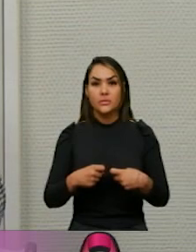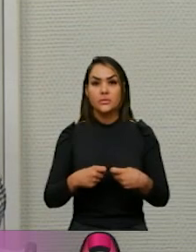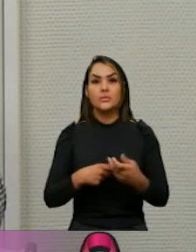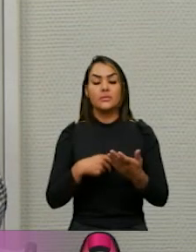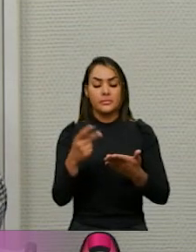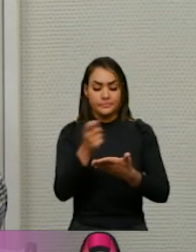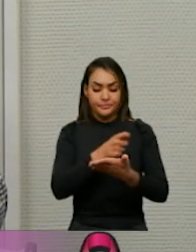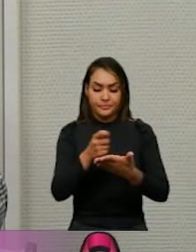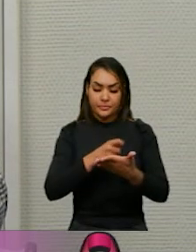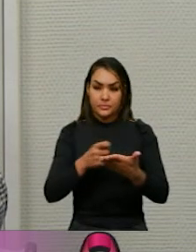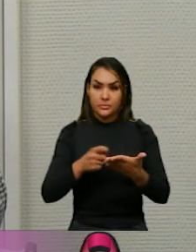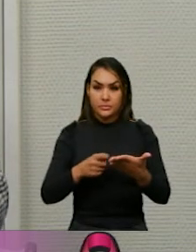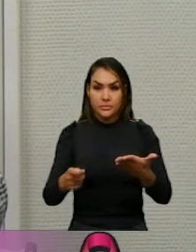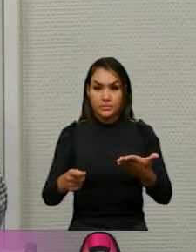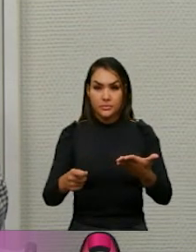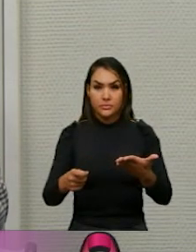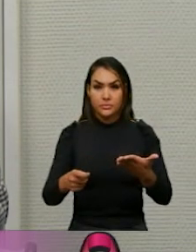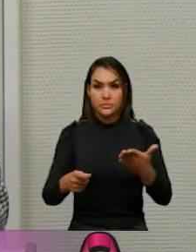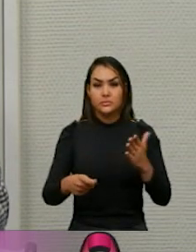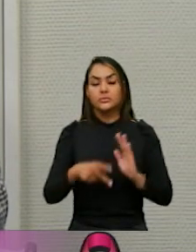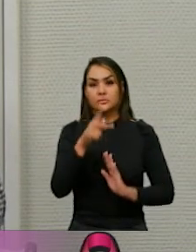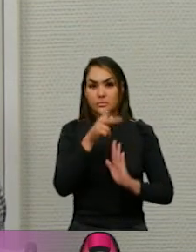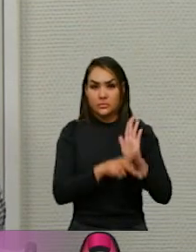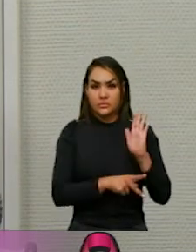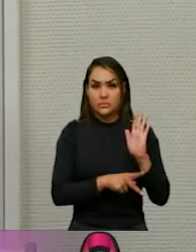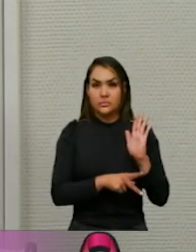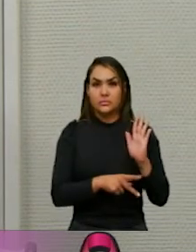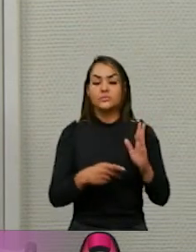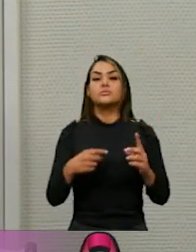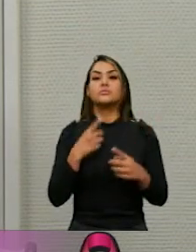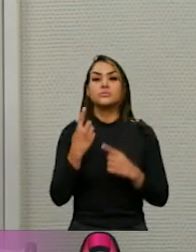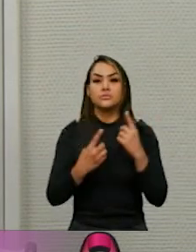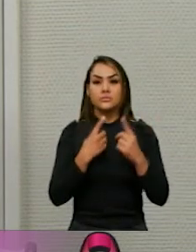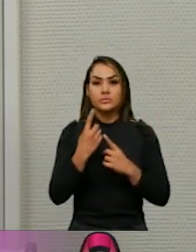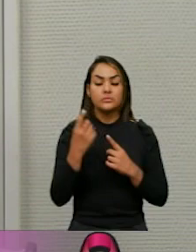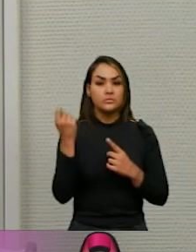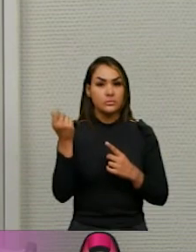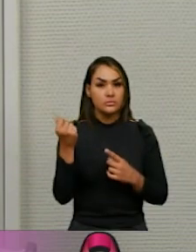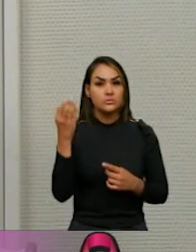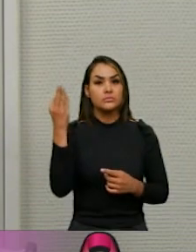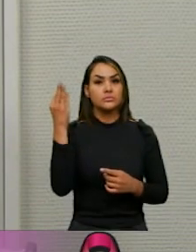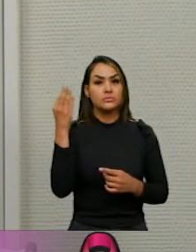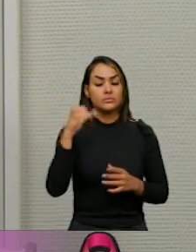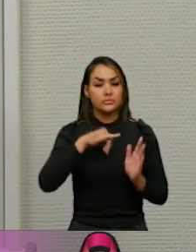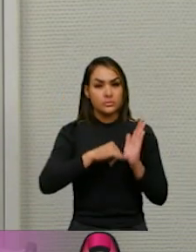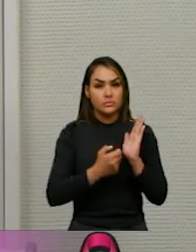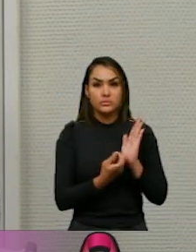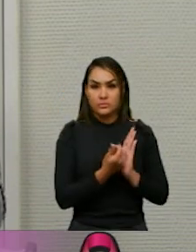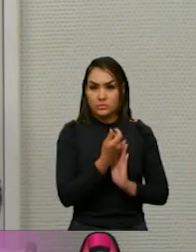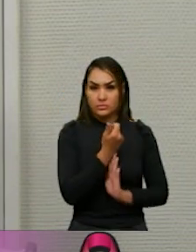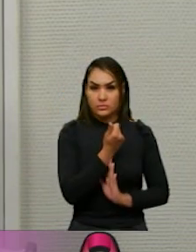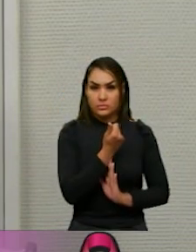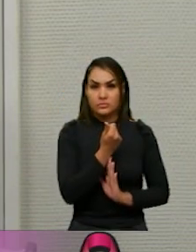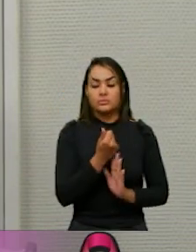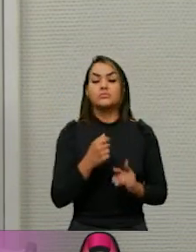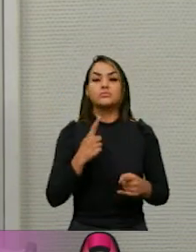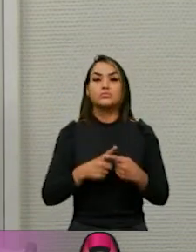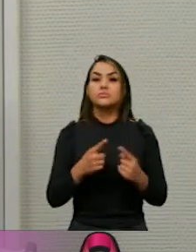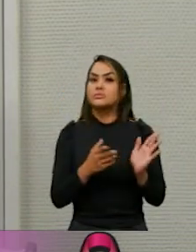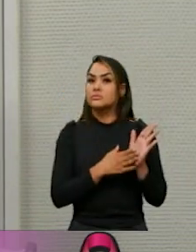escrito no projeto qual é a taxa de juros, porque do jeito que está aqui, está em